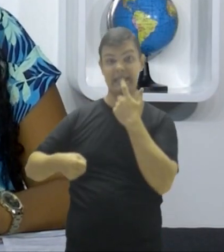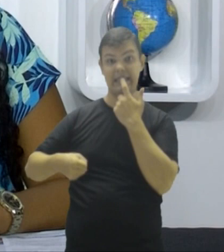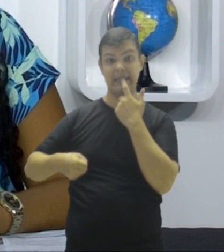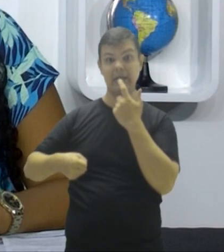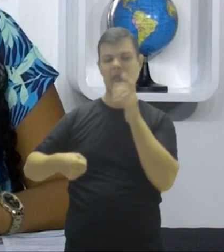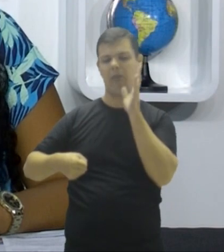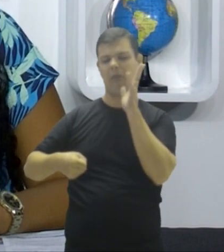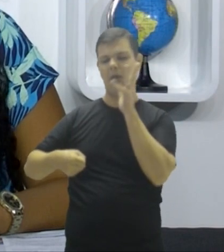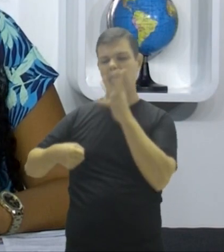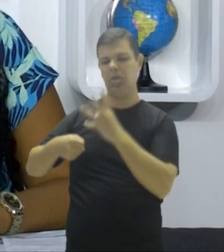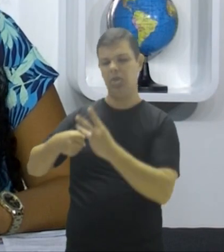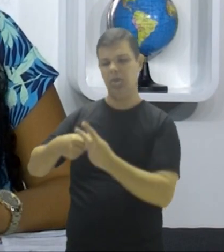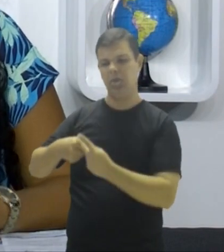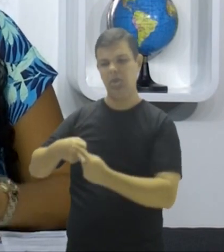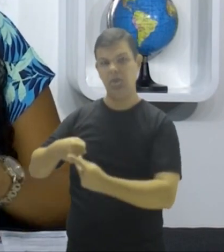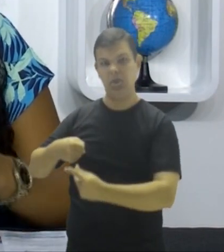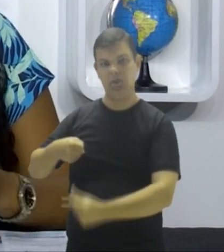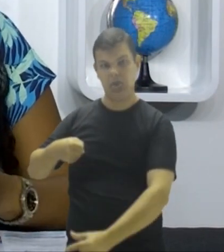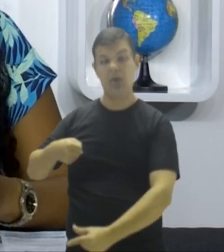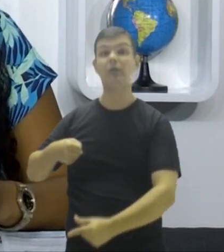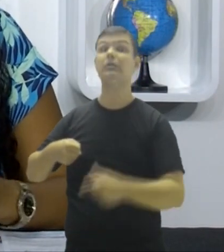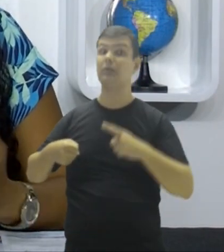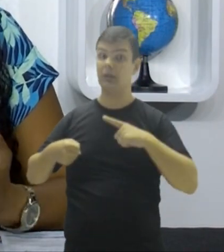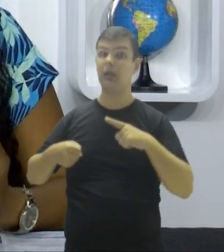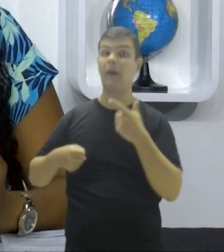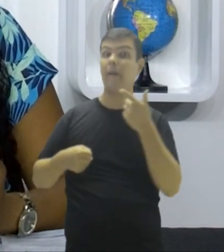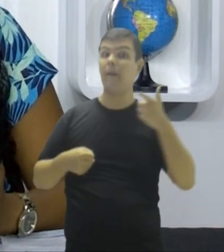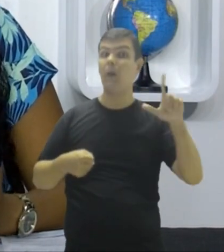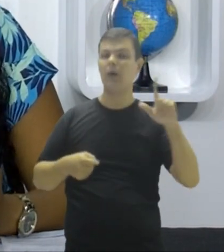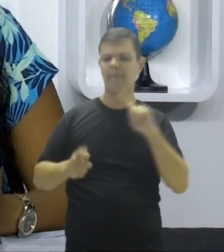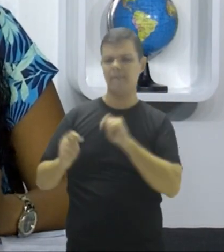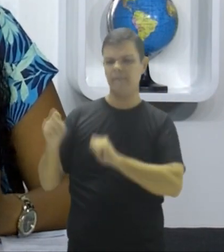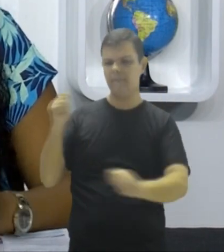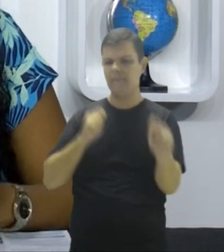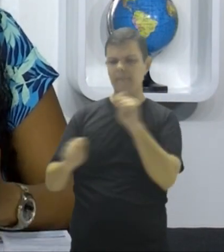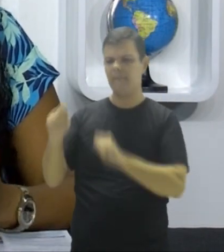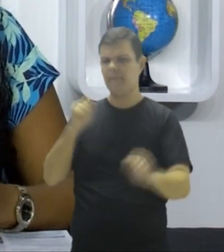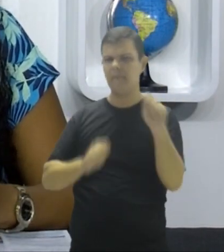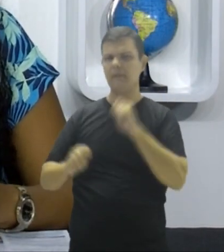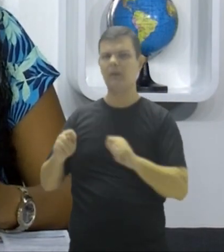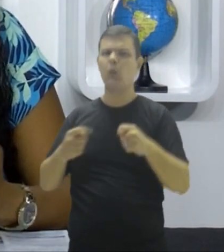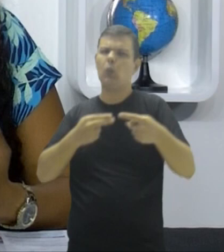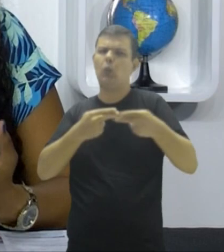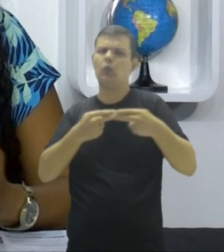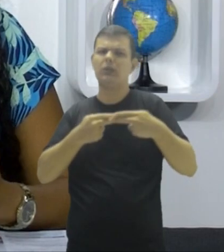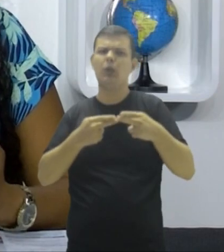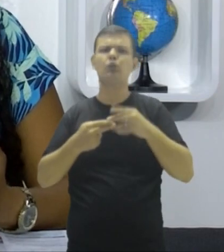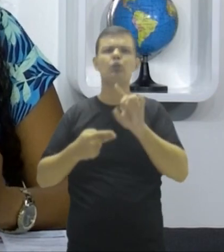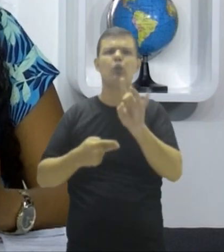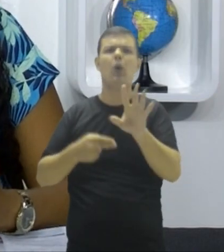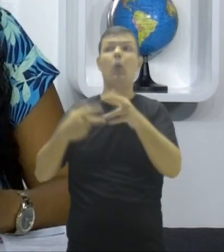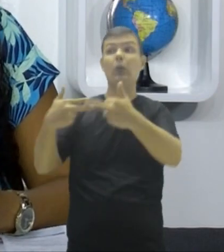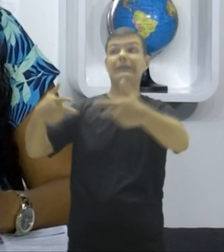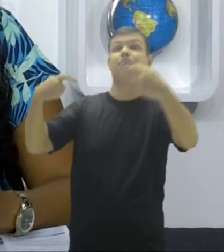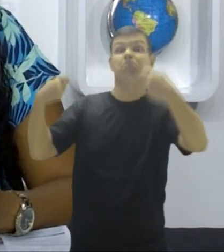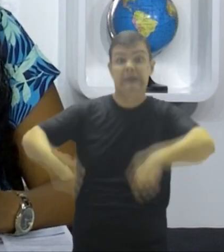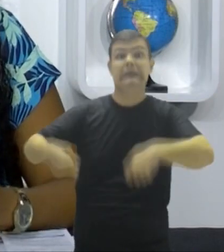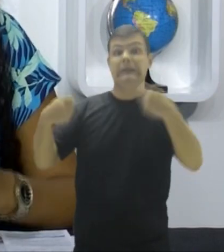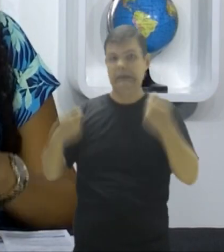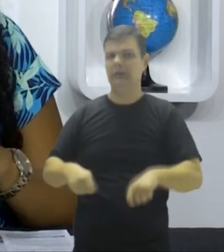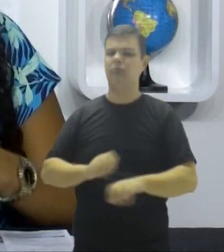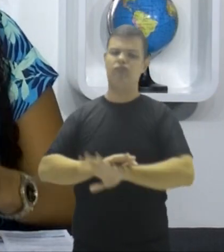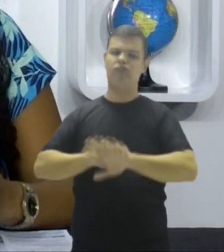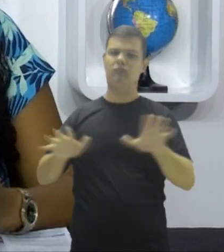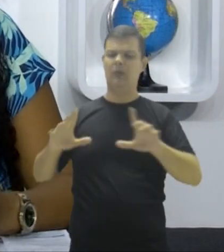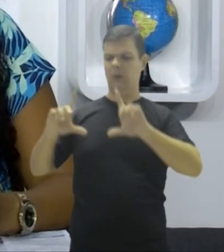que demoram anos para se decompor, nós temos que racionalizar o uso, comprar só aquilo que é